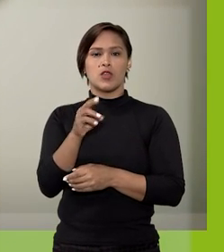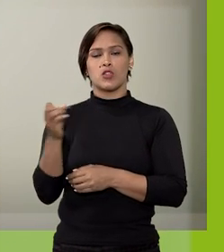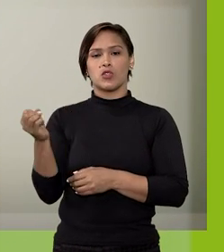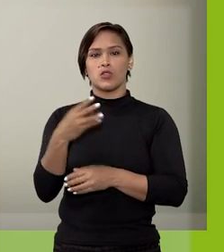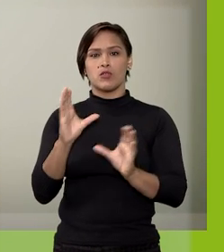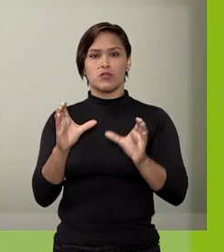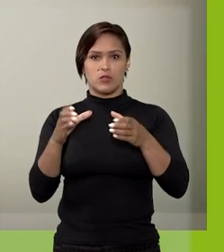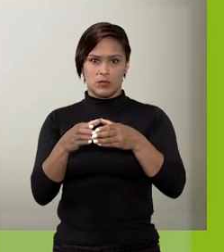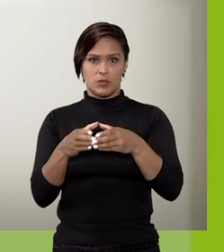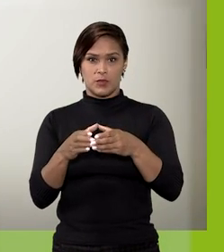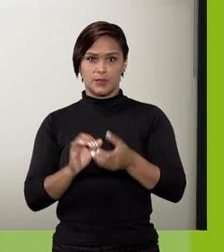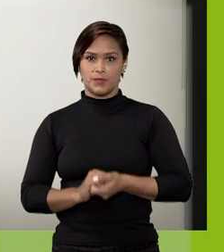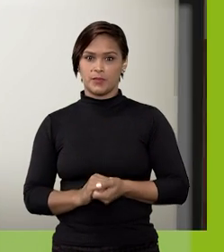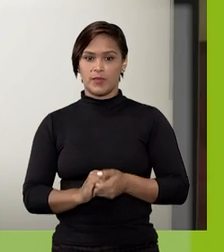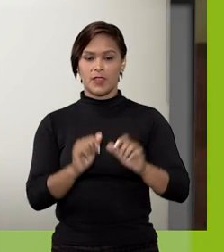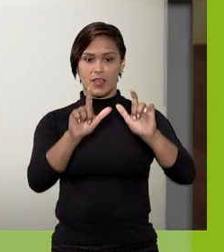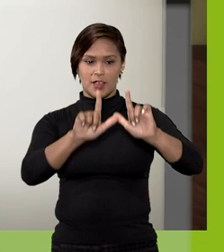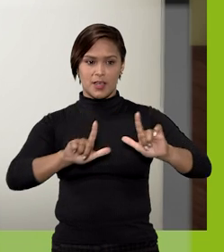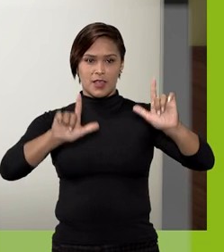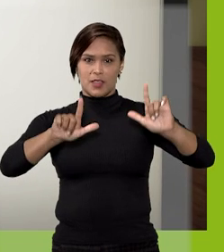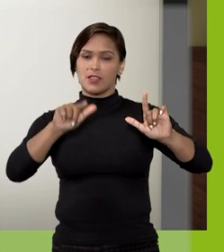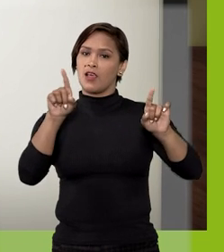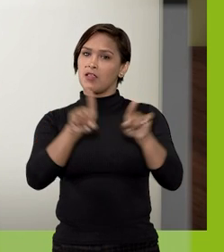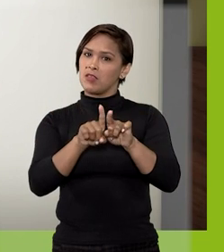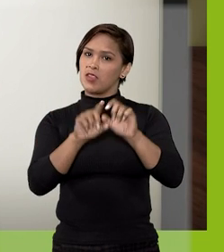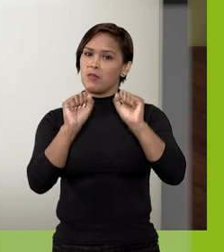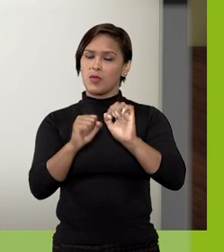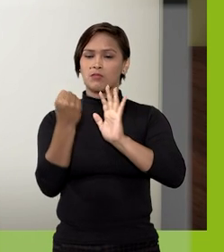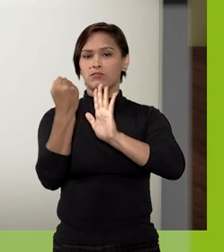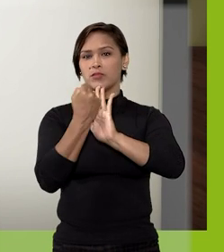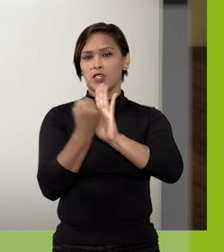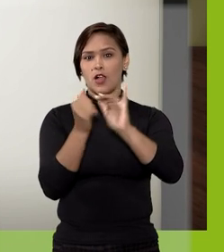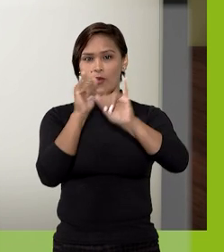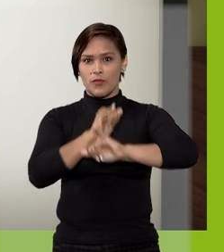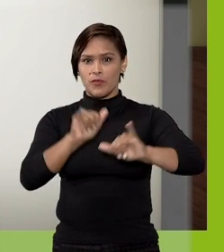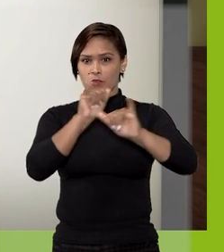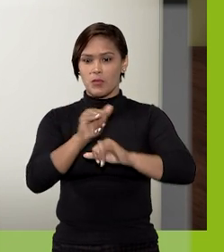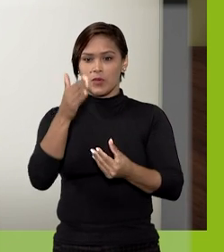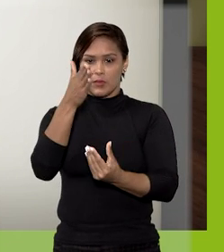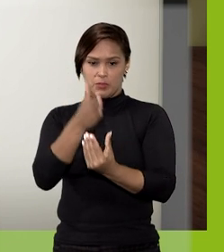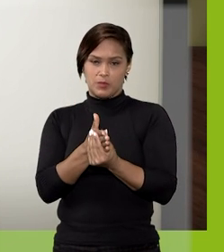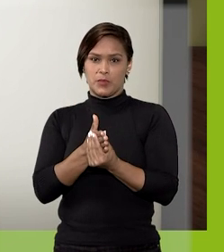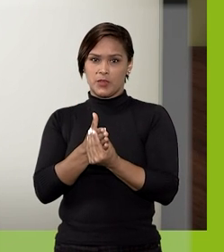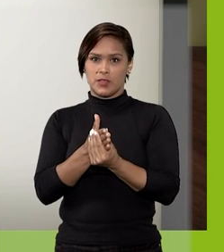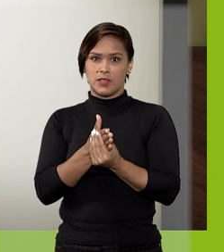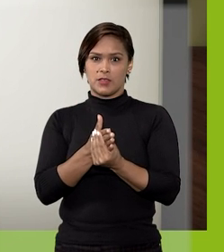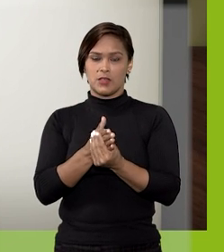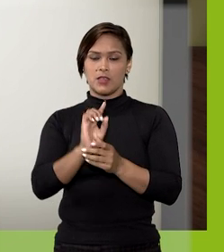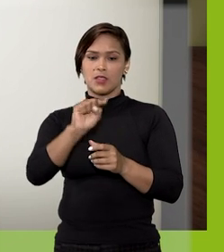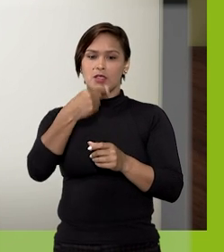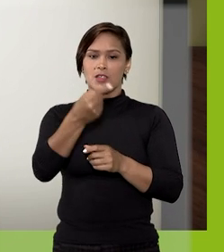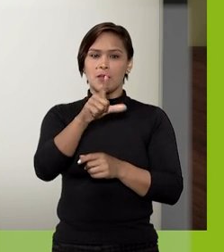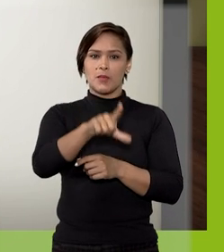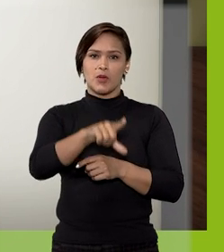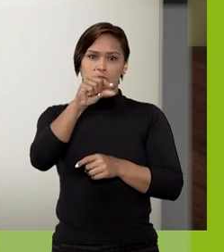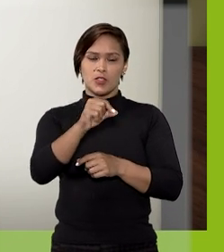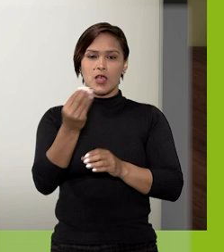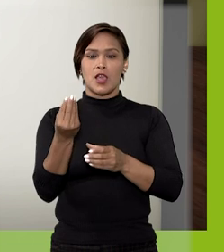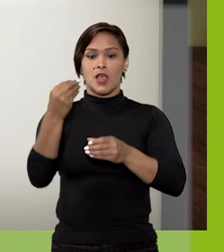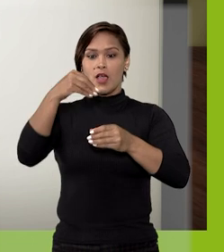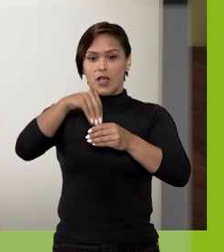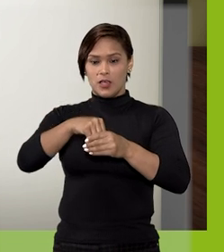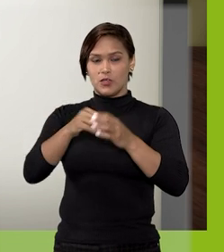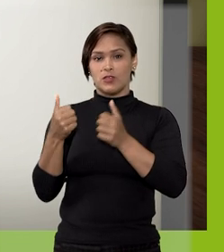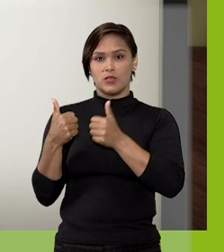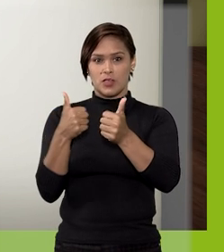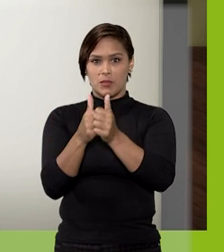o novo grupo. Nesta janela, você ainda pode registrar informações sobre o processo. Depois de selecionada a